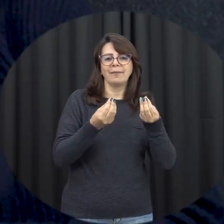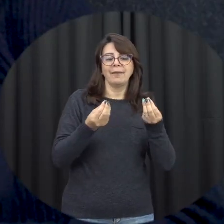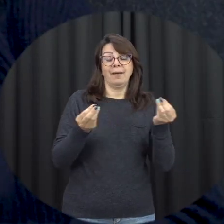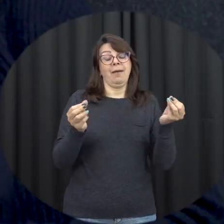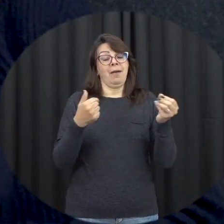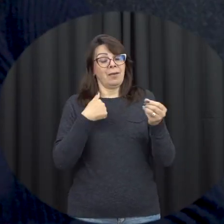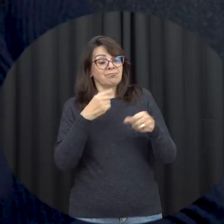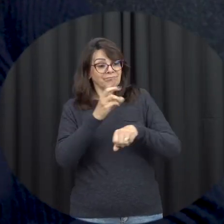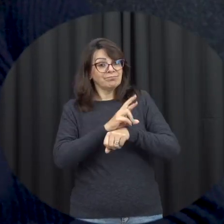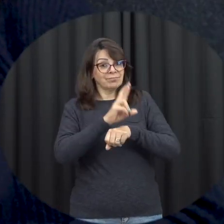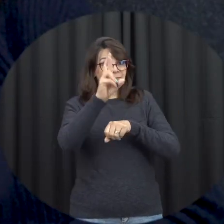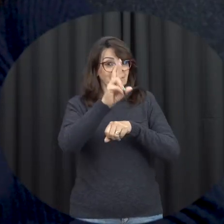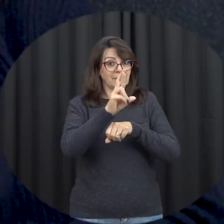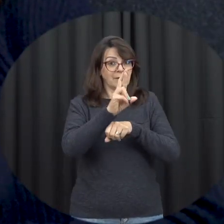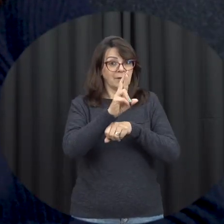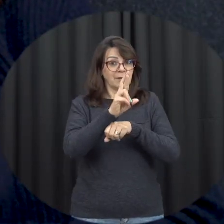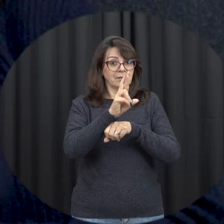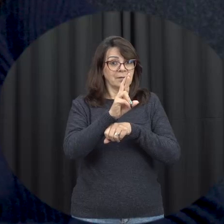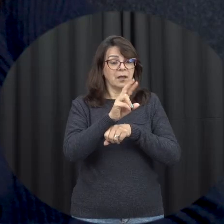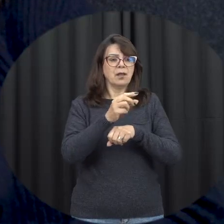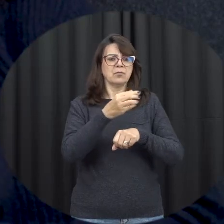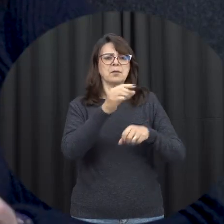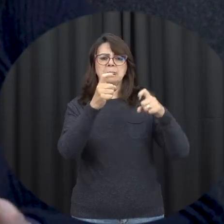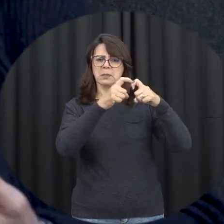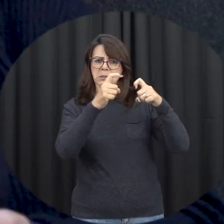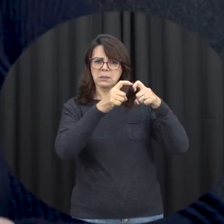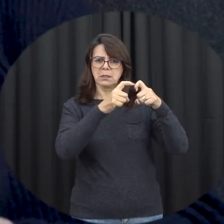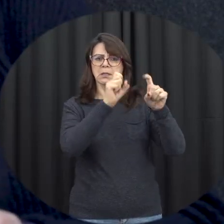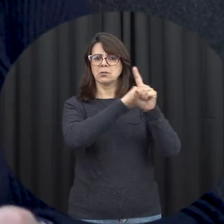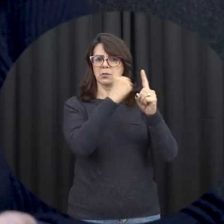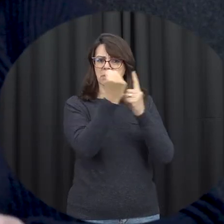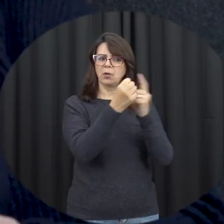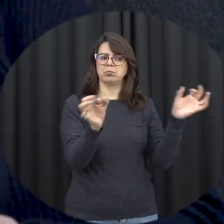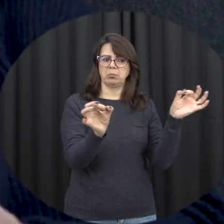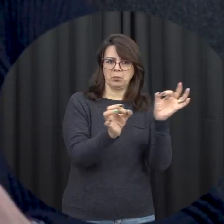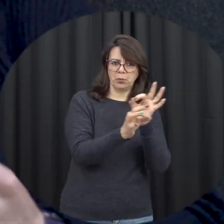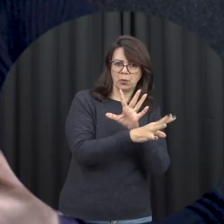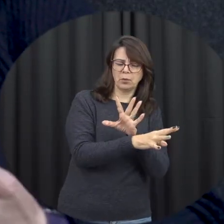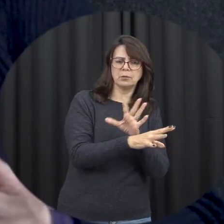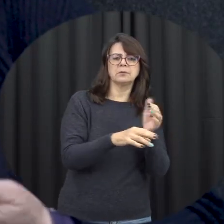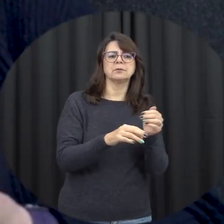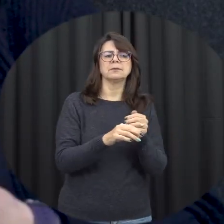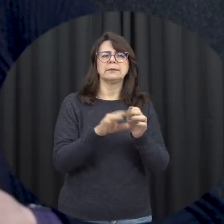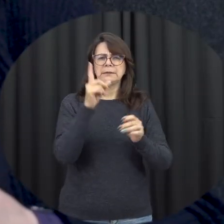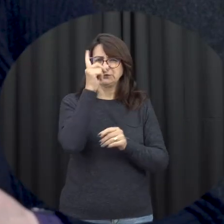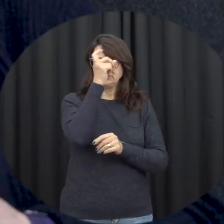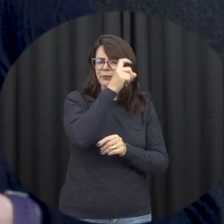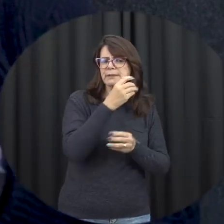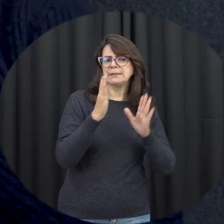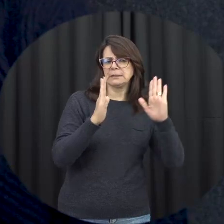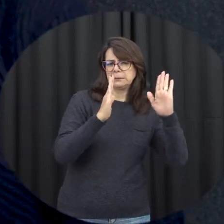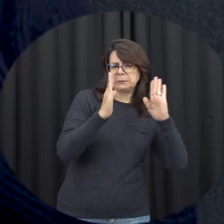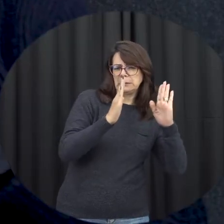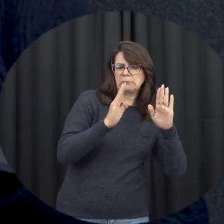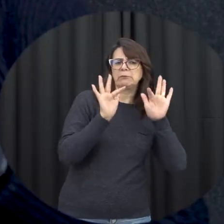Então, no doutorado, eu fiz no Instituto de Medicina Social. Logo que eu terminei, sempre